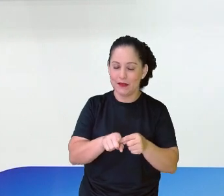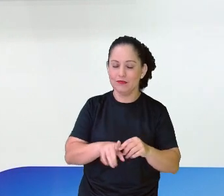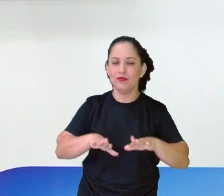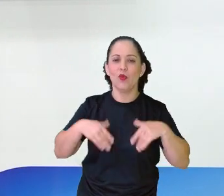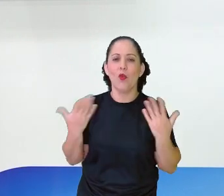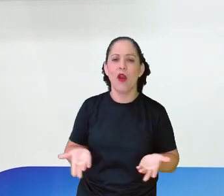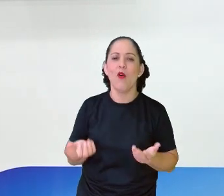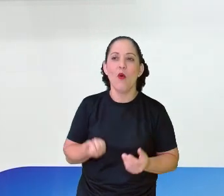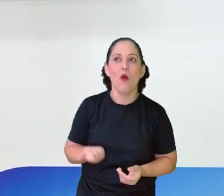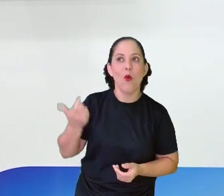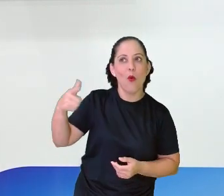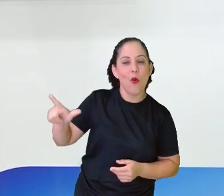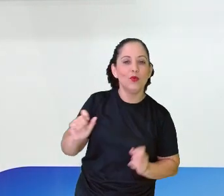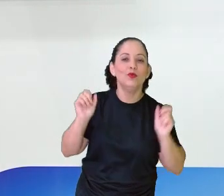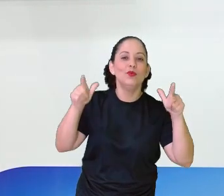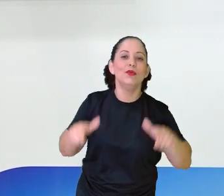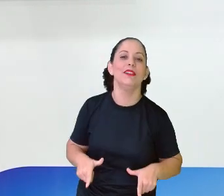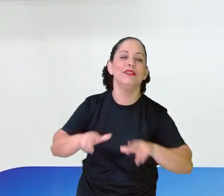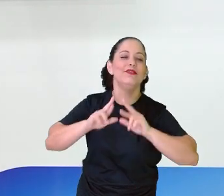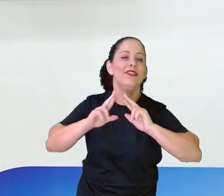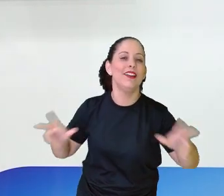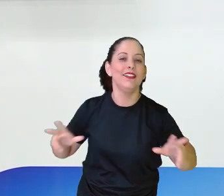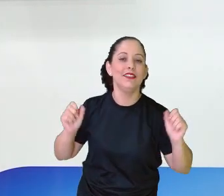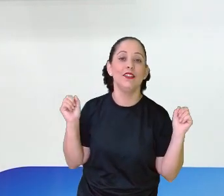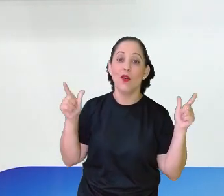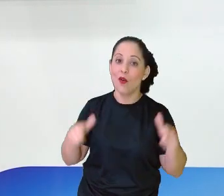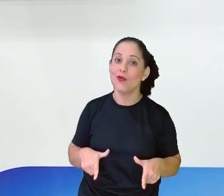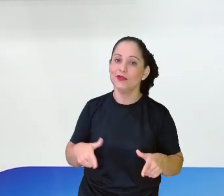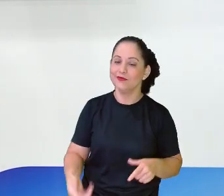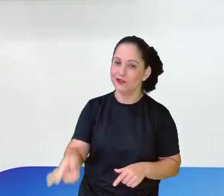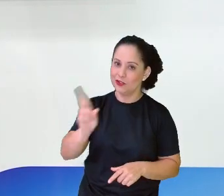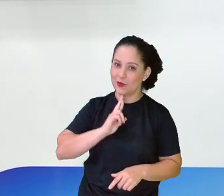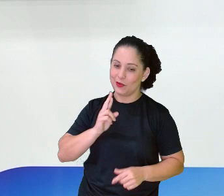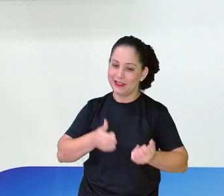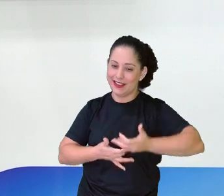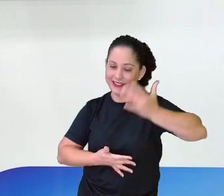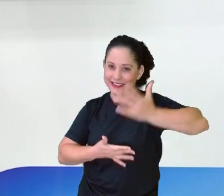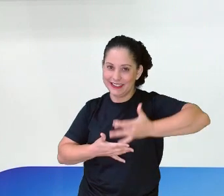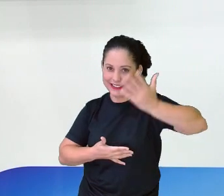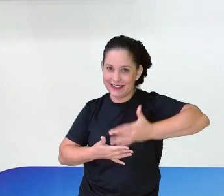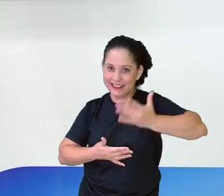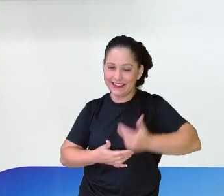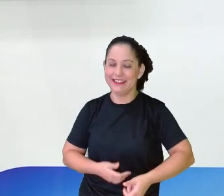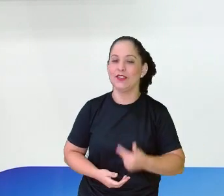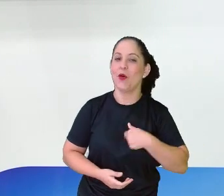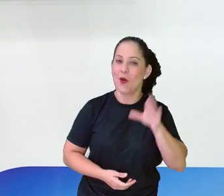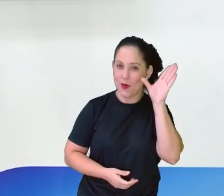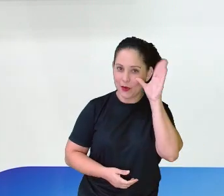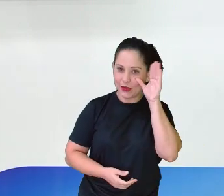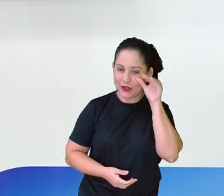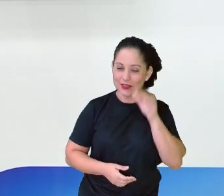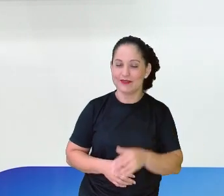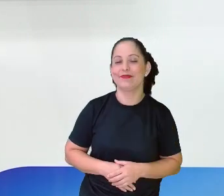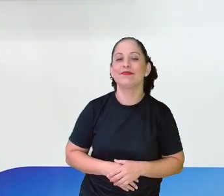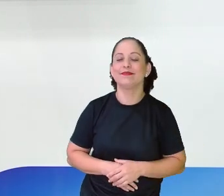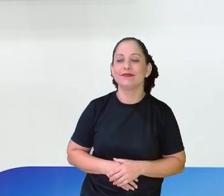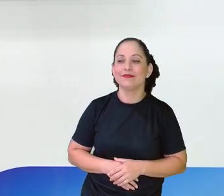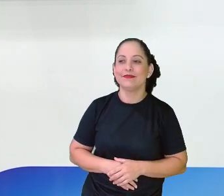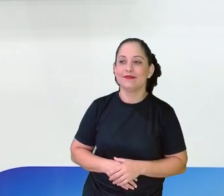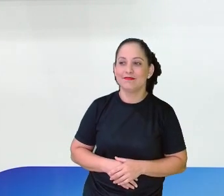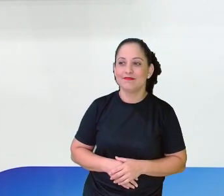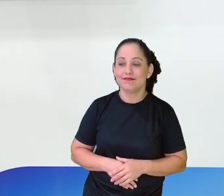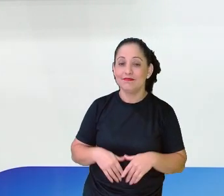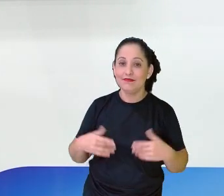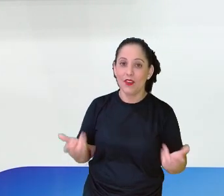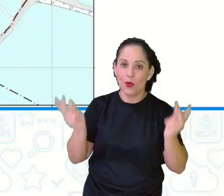Recife, você está assistindo da onde? Fala aí para a professora Mauricéia, que agora eu estou aqui na curiosidade. E olha só, esse mapa